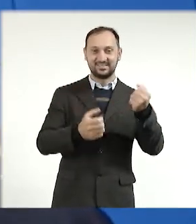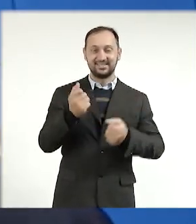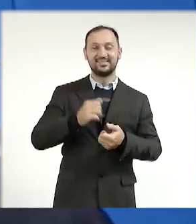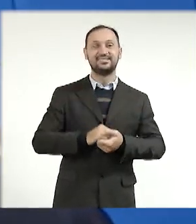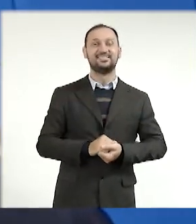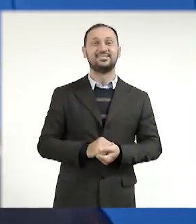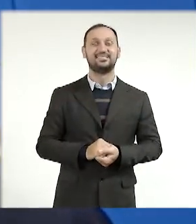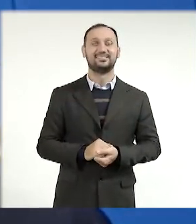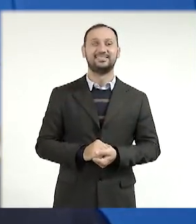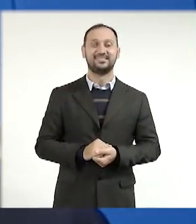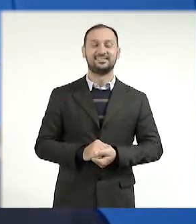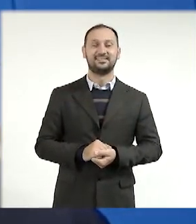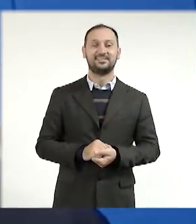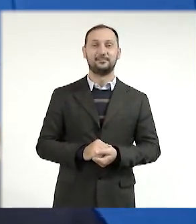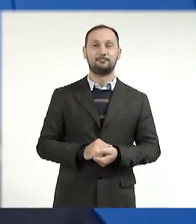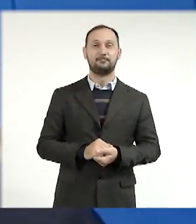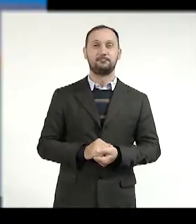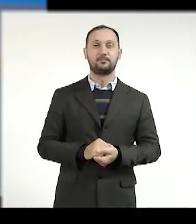do Leite.